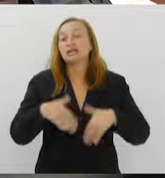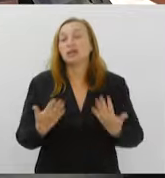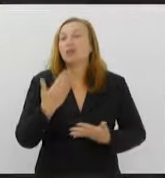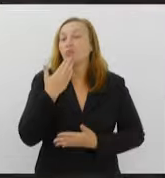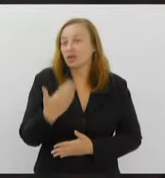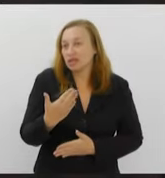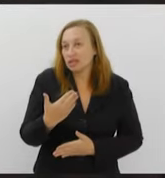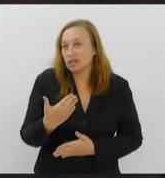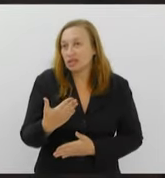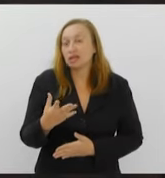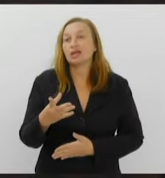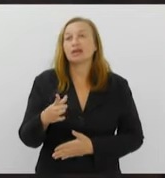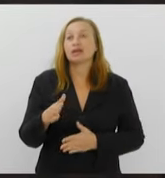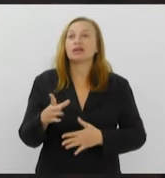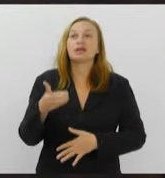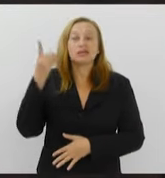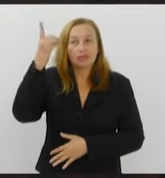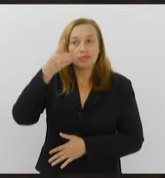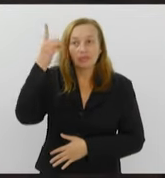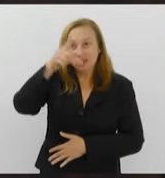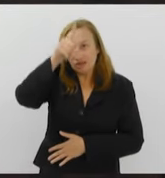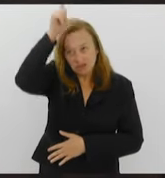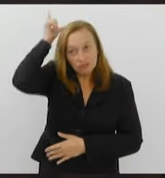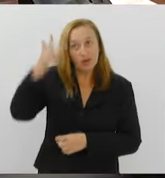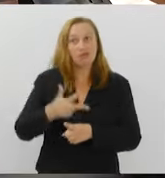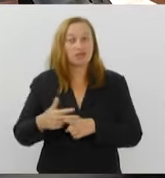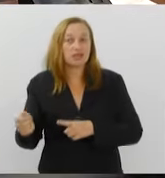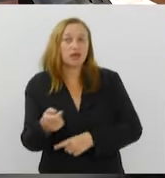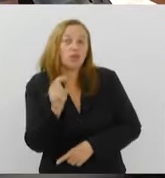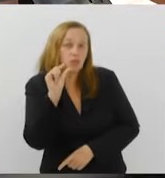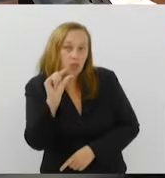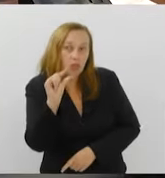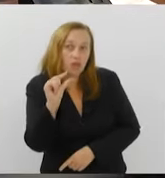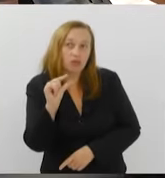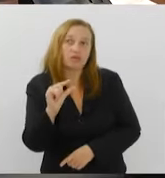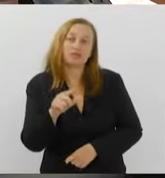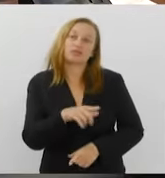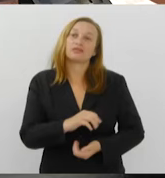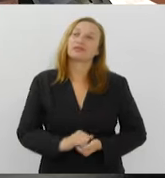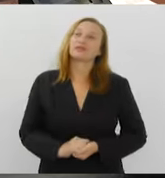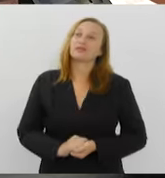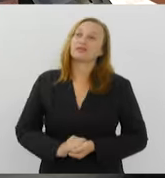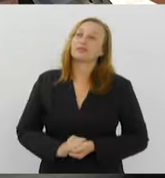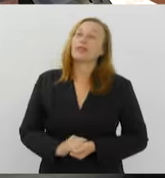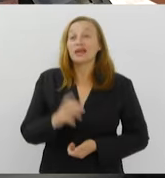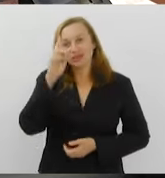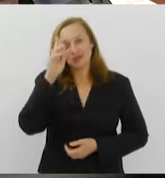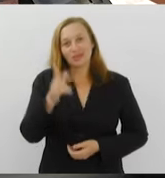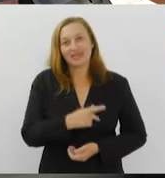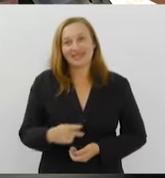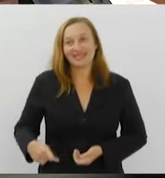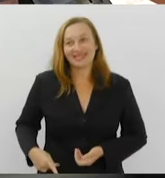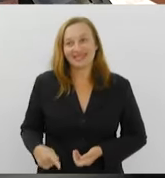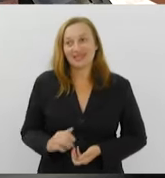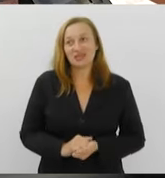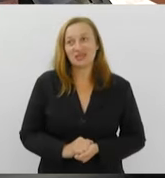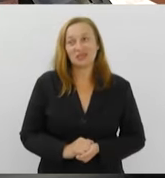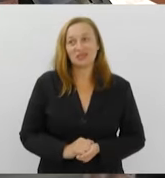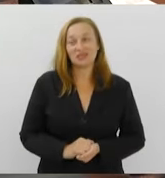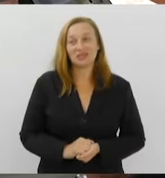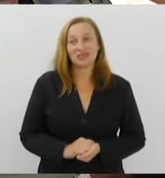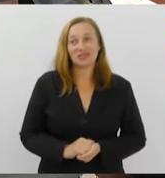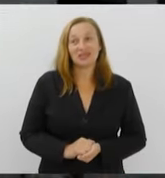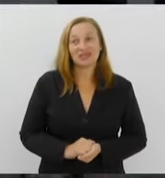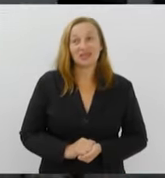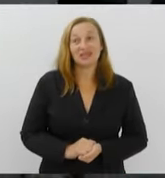gentilmente para o deputado Luiz Paulo sair vencido um pouco. Está ganhando muito no plenário, senhor presidente. Com toda,